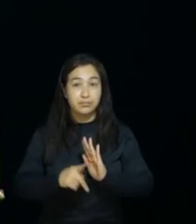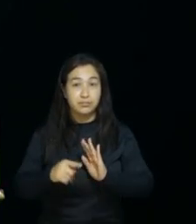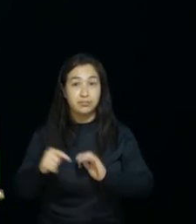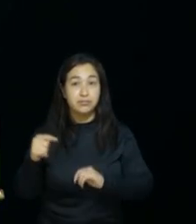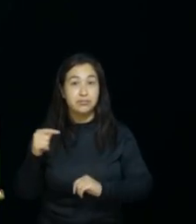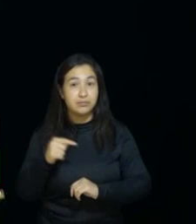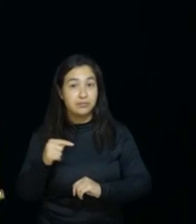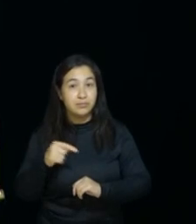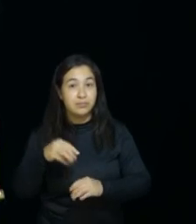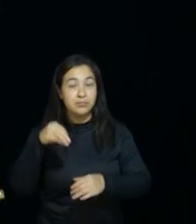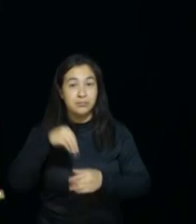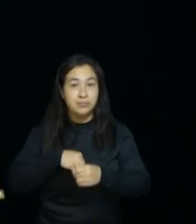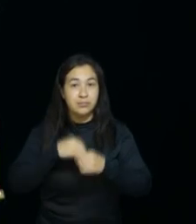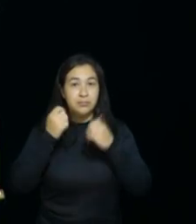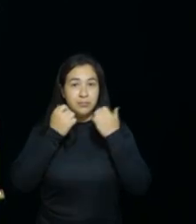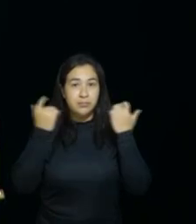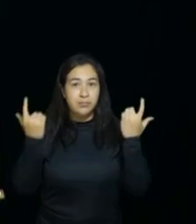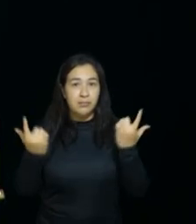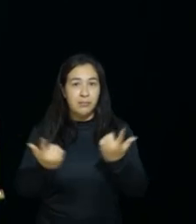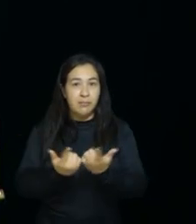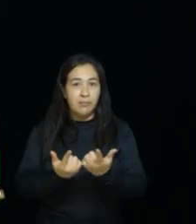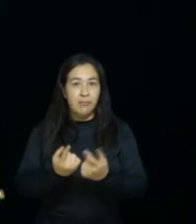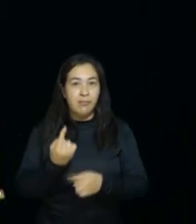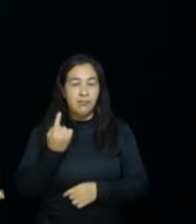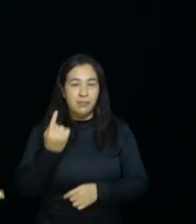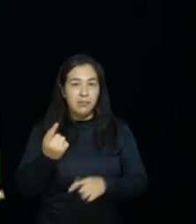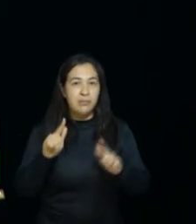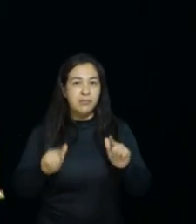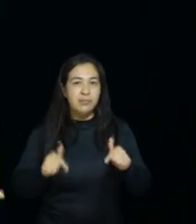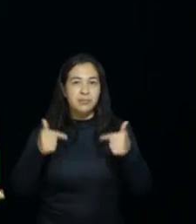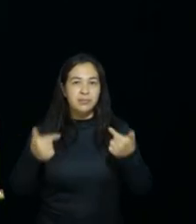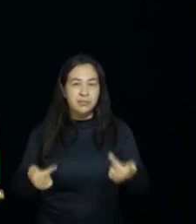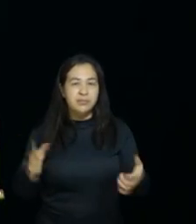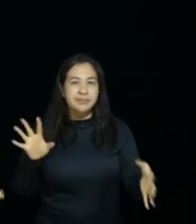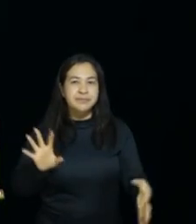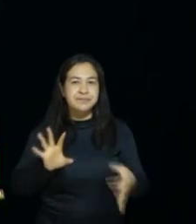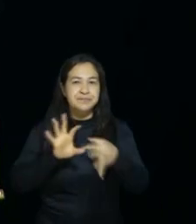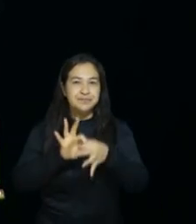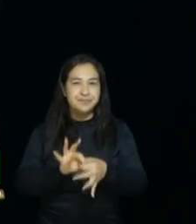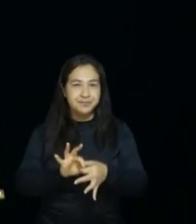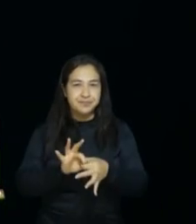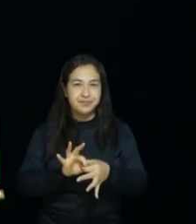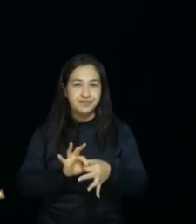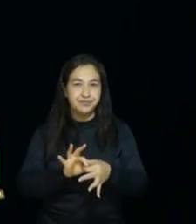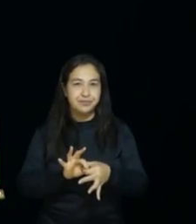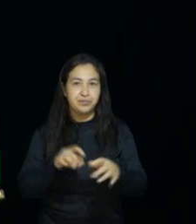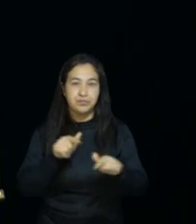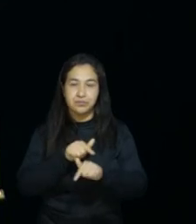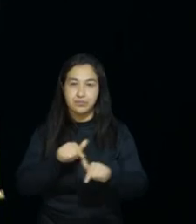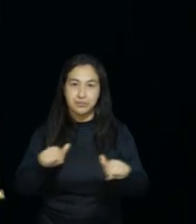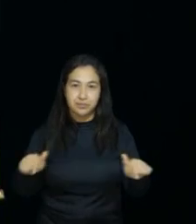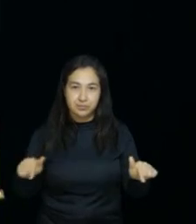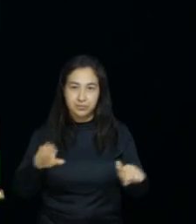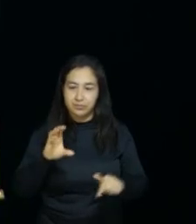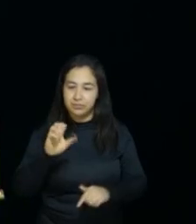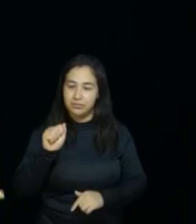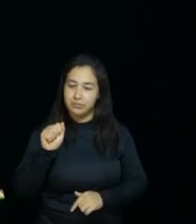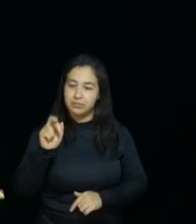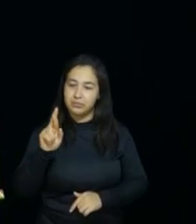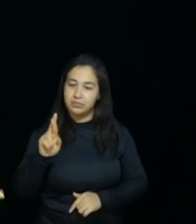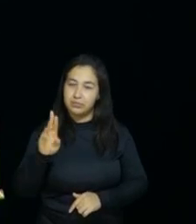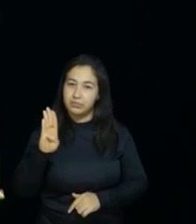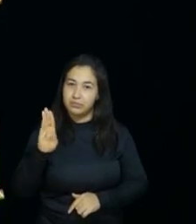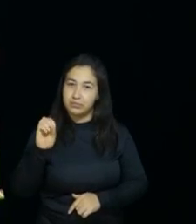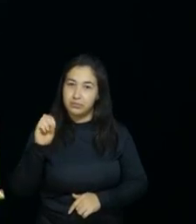da Assembleia Legislativa, uma ação ligada à neutralização de carbono das ações e das